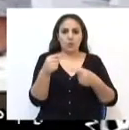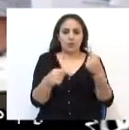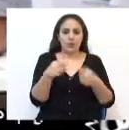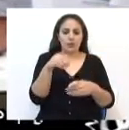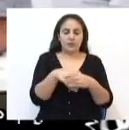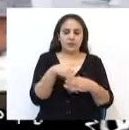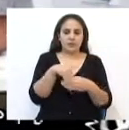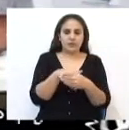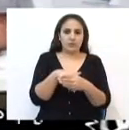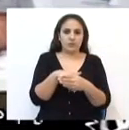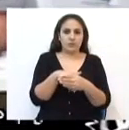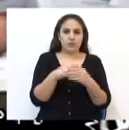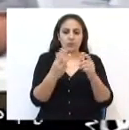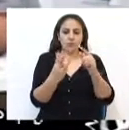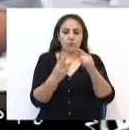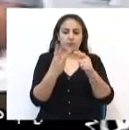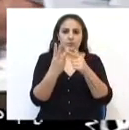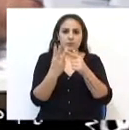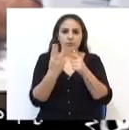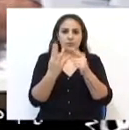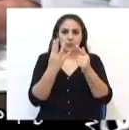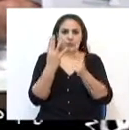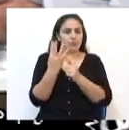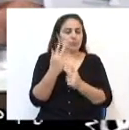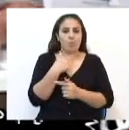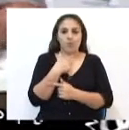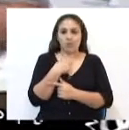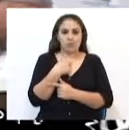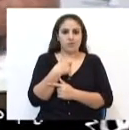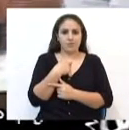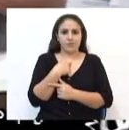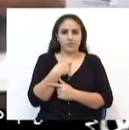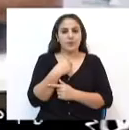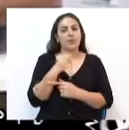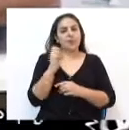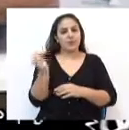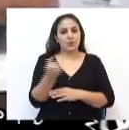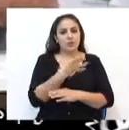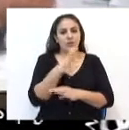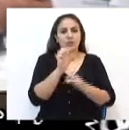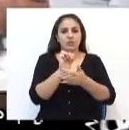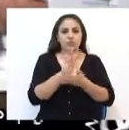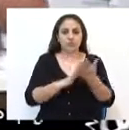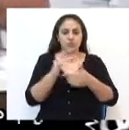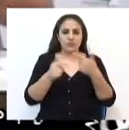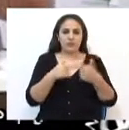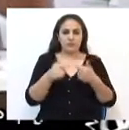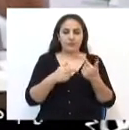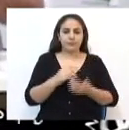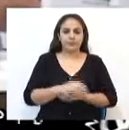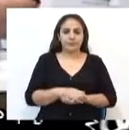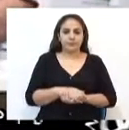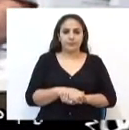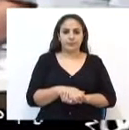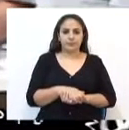no 3º e no 4º ano. Então isso vai dar uma nova dinâmica nos trabalhos legislativos.